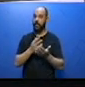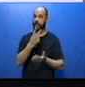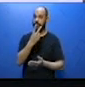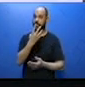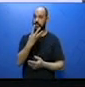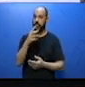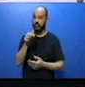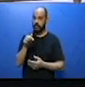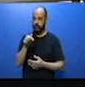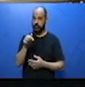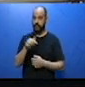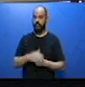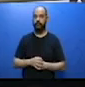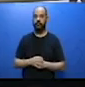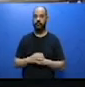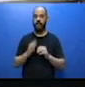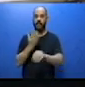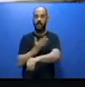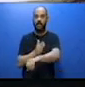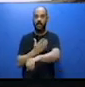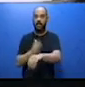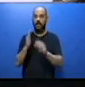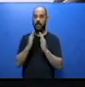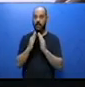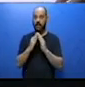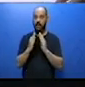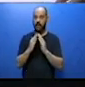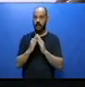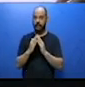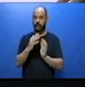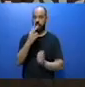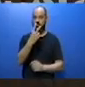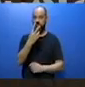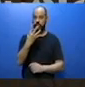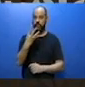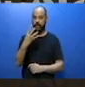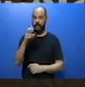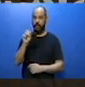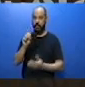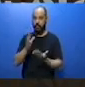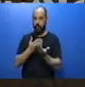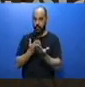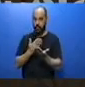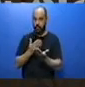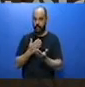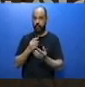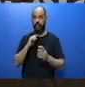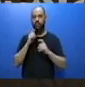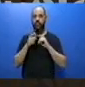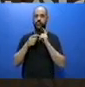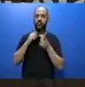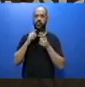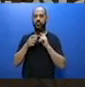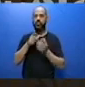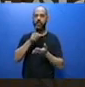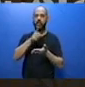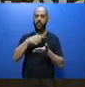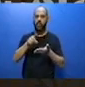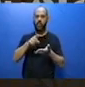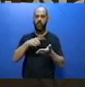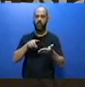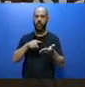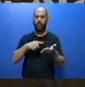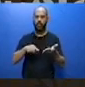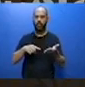a tarefa vocês façam em casa, página 248. Dúvidas, correção das atividades, correção